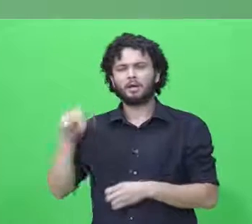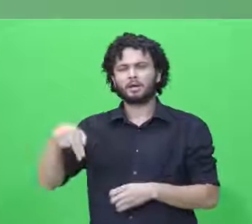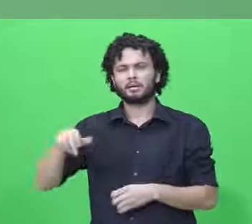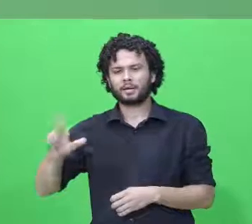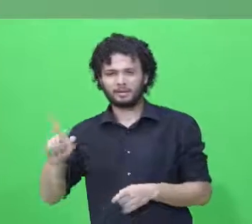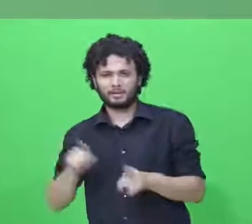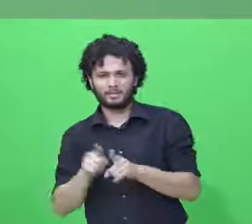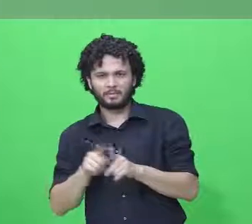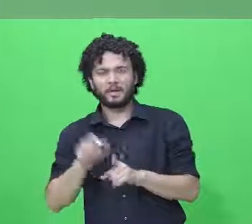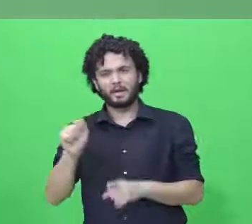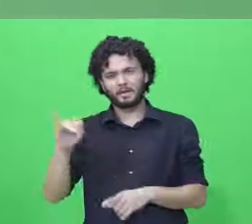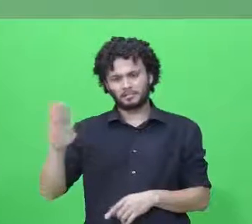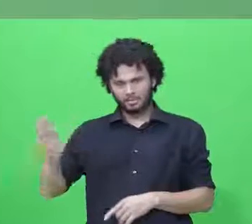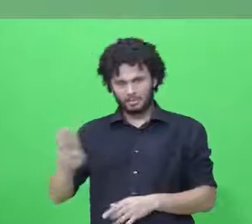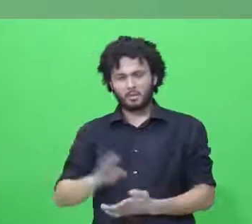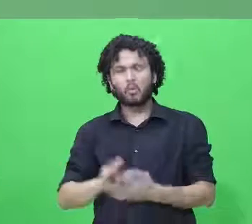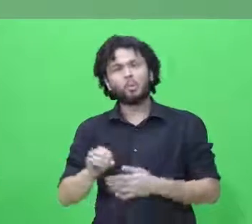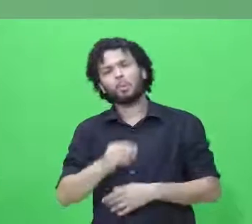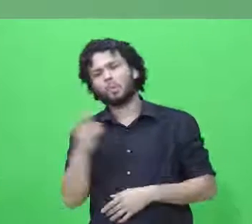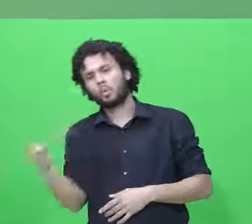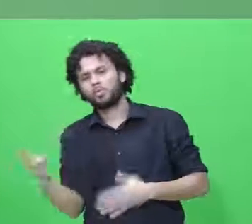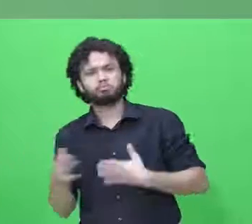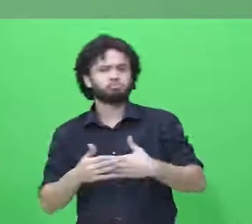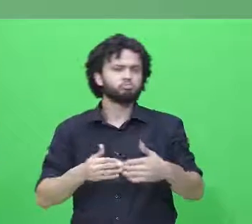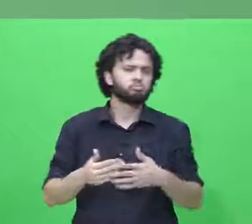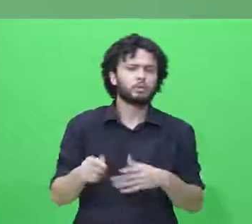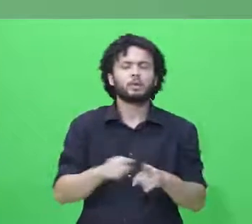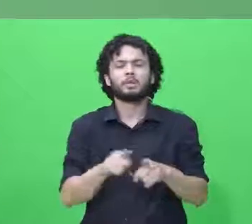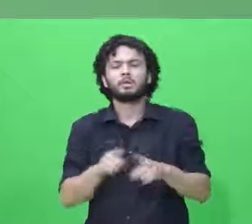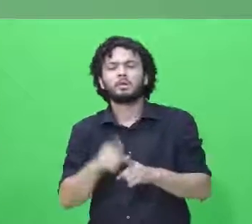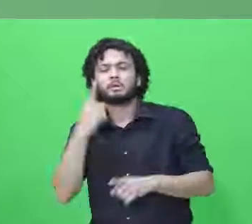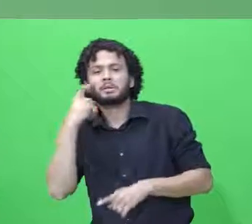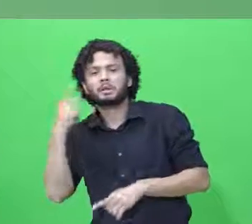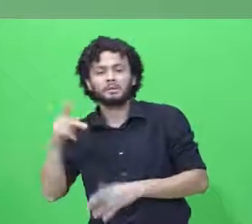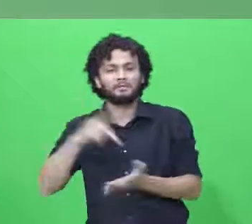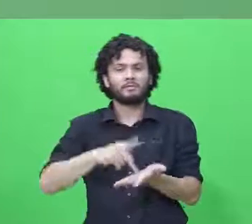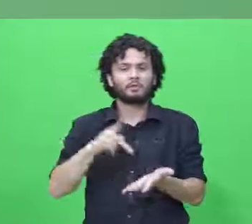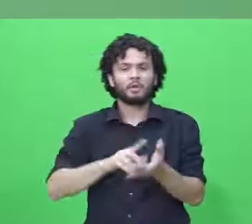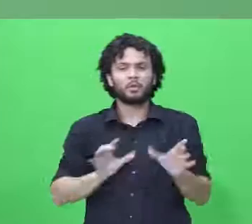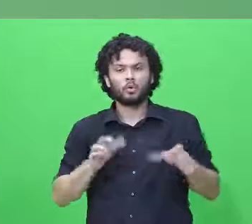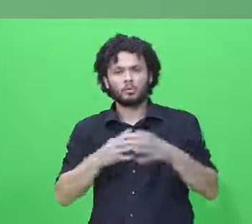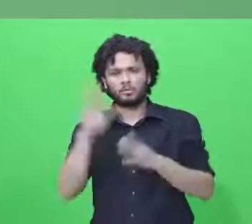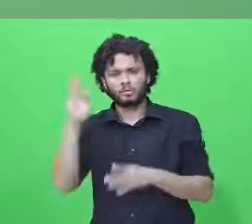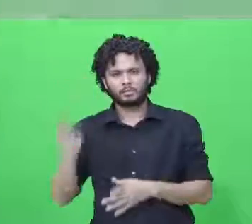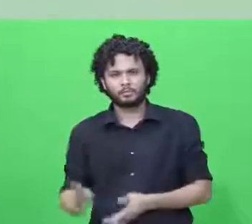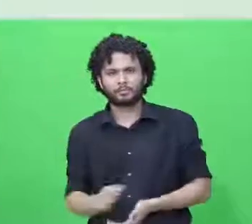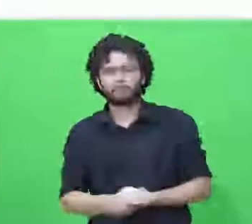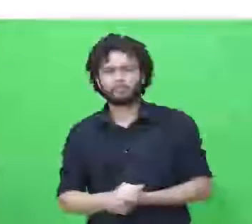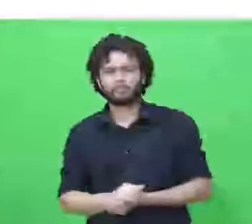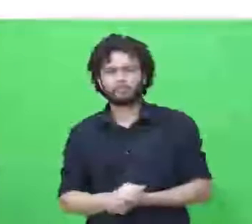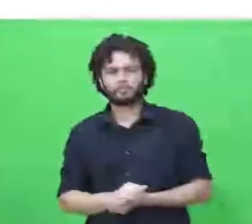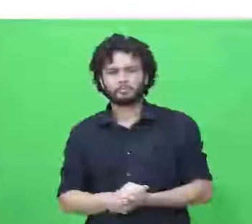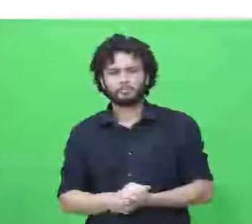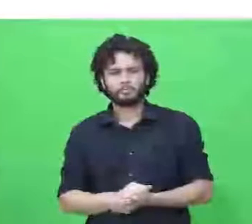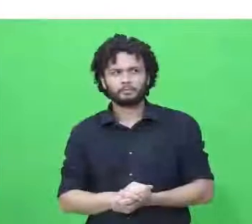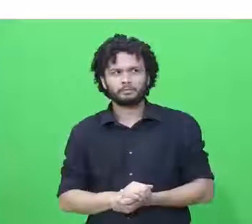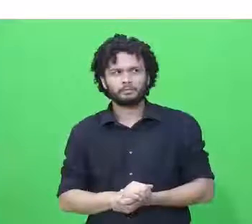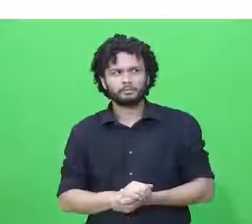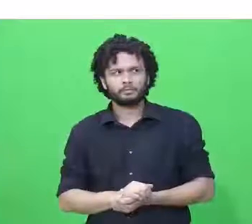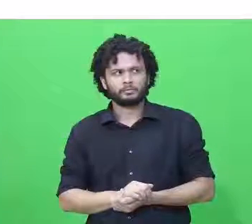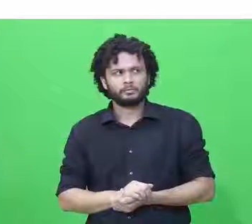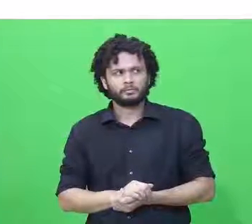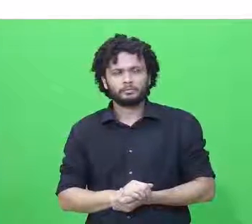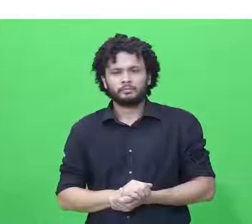da AIB, né, ou mesmo, né, que tenha então aí interesses, na verdade, comunistas no Brasil. Vamos lá.